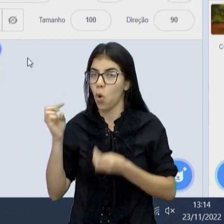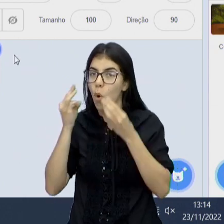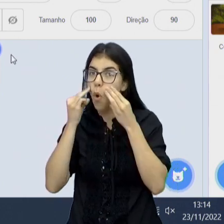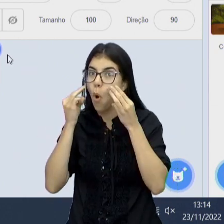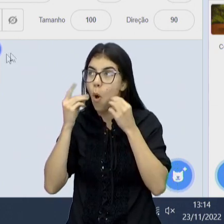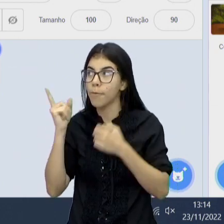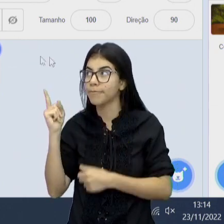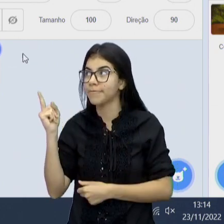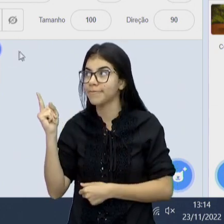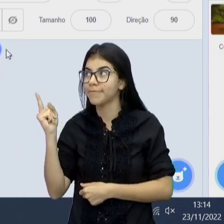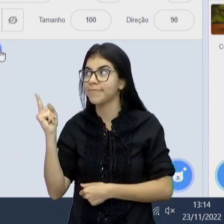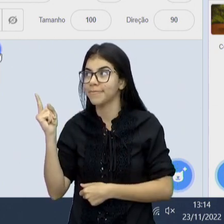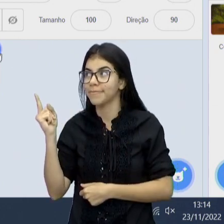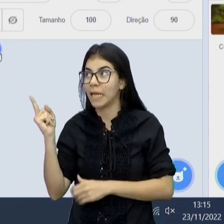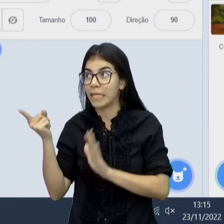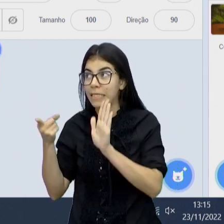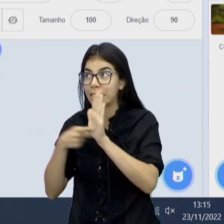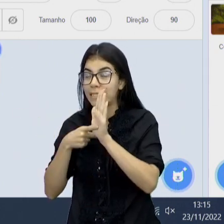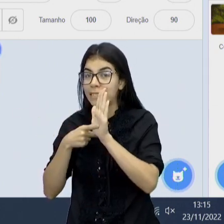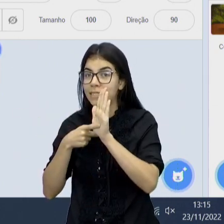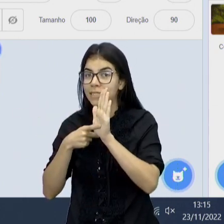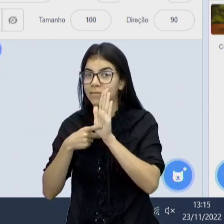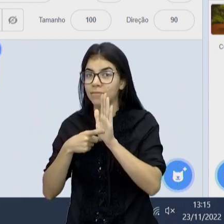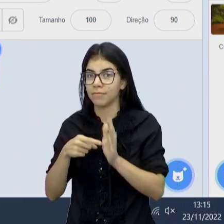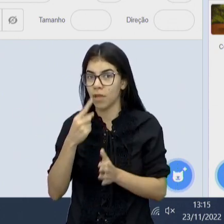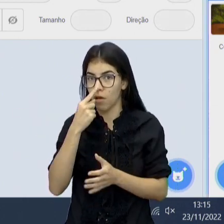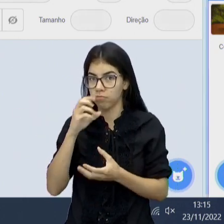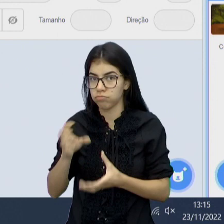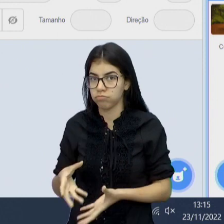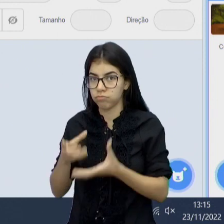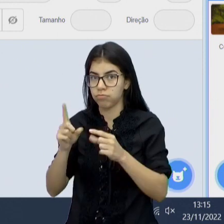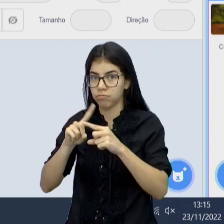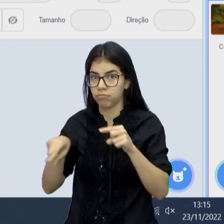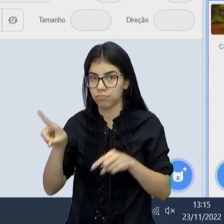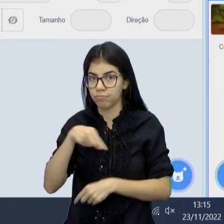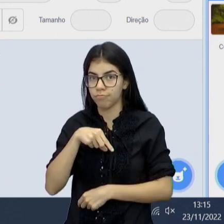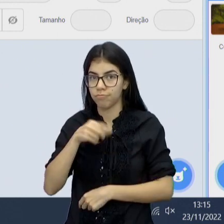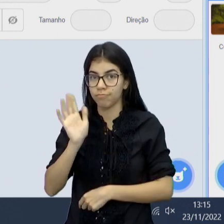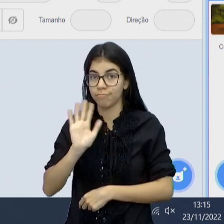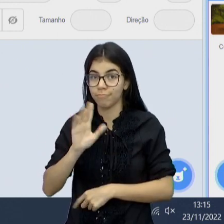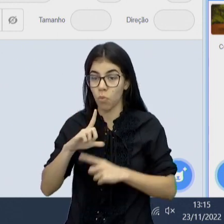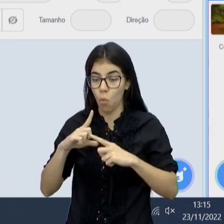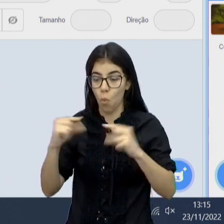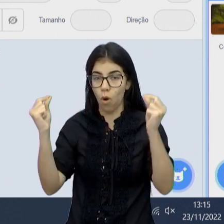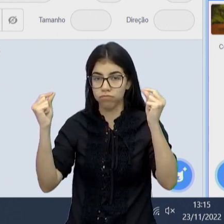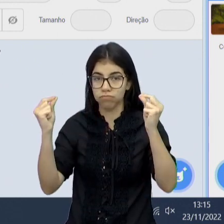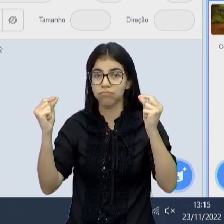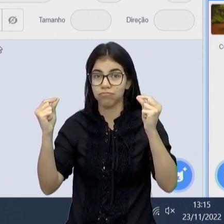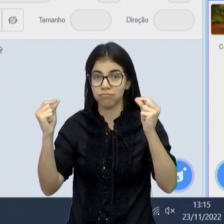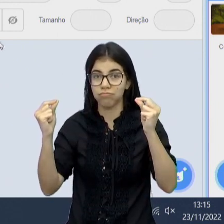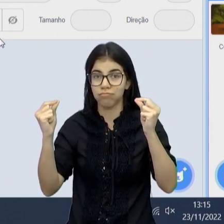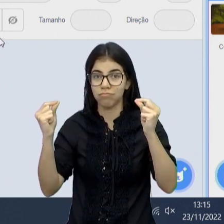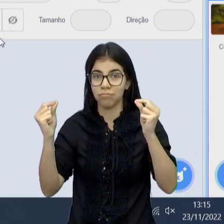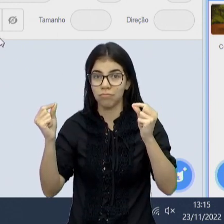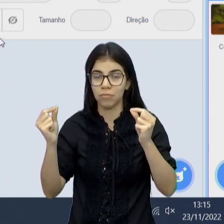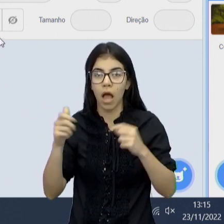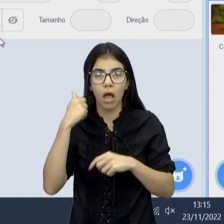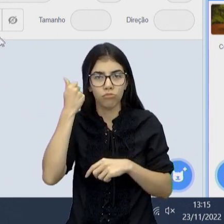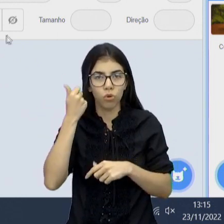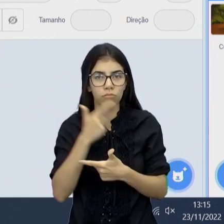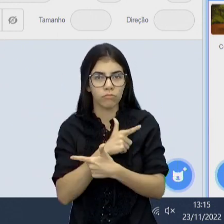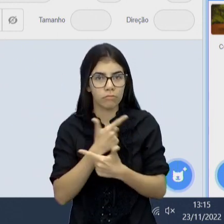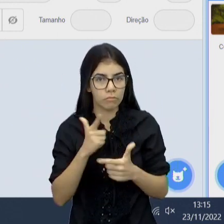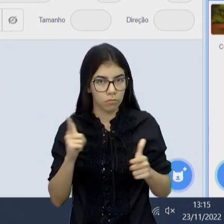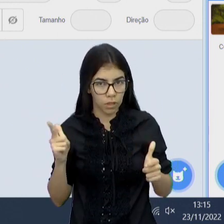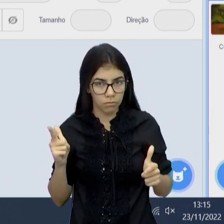aí, ó, Carol, Isso, ó. Clica aí, Clicar. na lixeirinha e pum, Já é. clicou. Ó, o gato, sumiu. Ok. Não temos mais nenhum ator. Vamos ter que colocar um